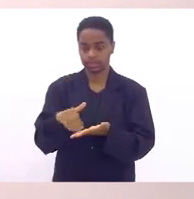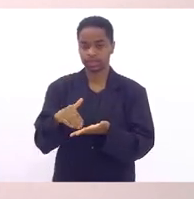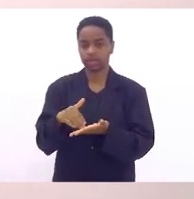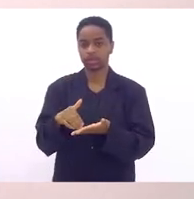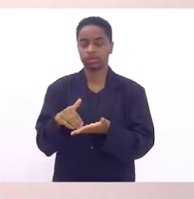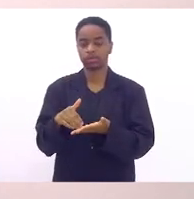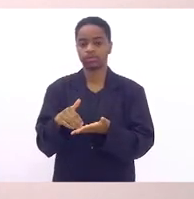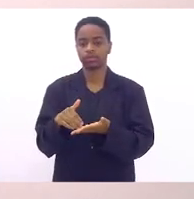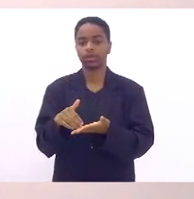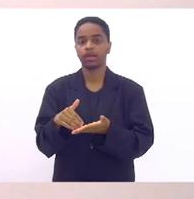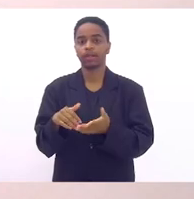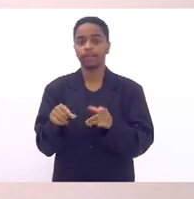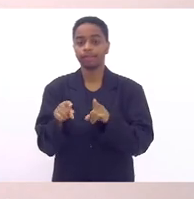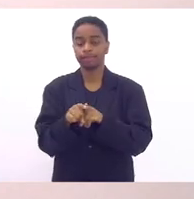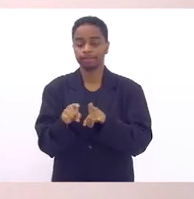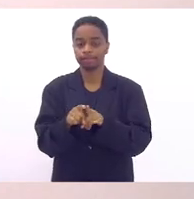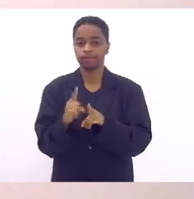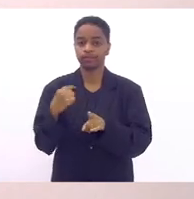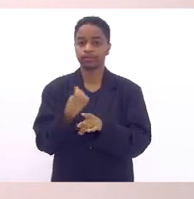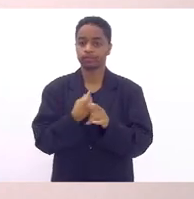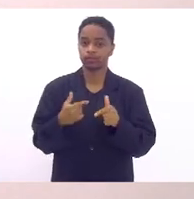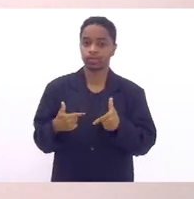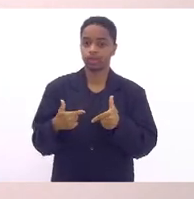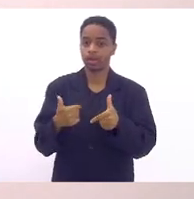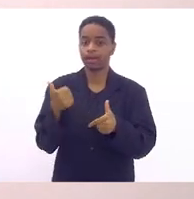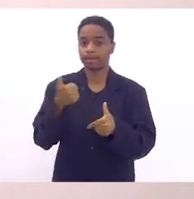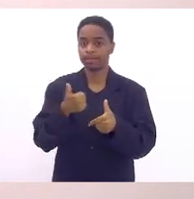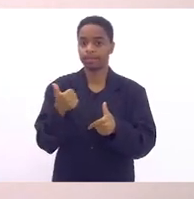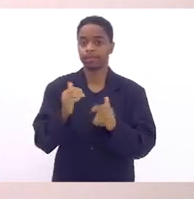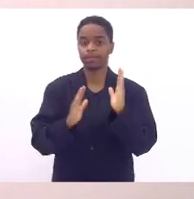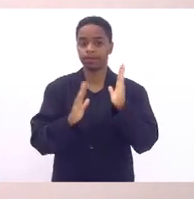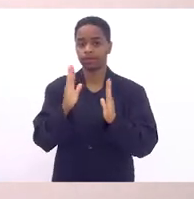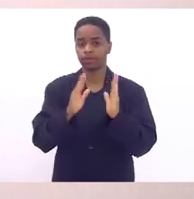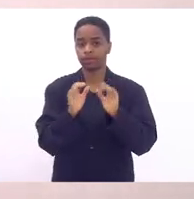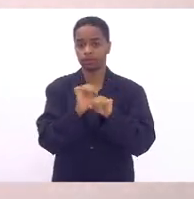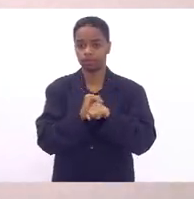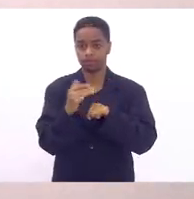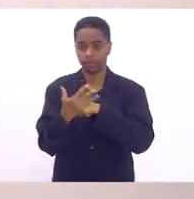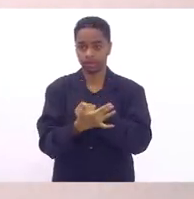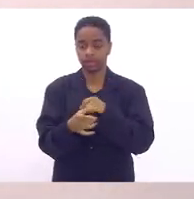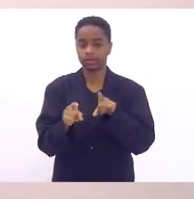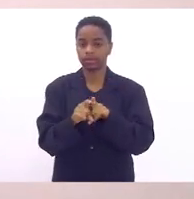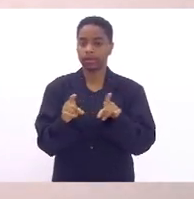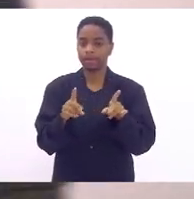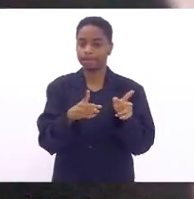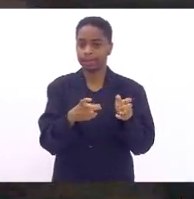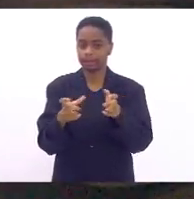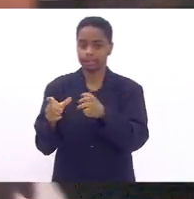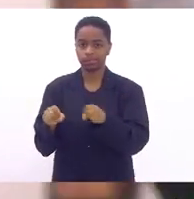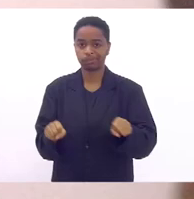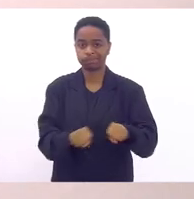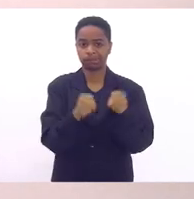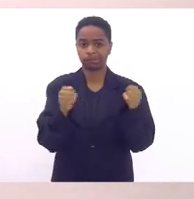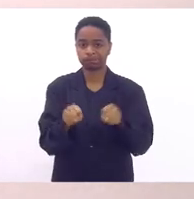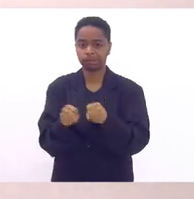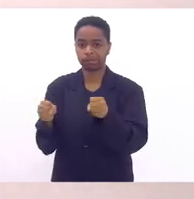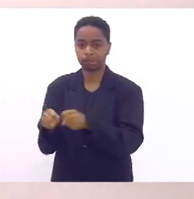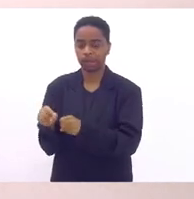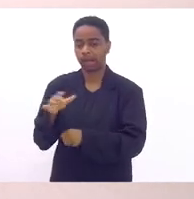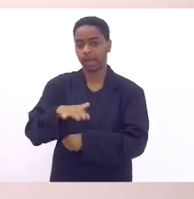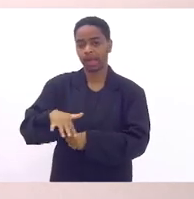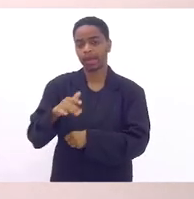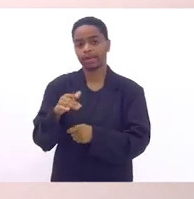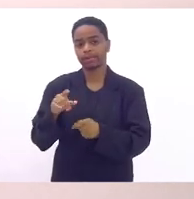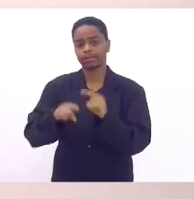ministro mandeta enfrentamos os primeiros meses da da pandemia nos deparamos com colapso das cadeias de suprimento e